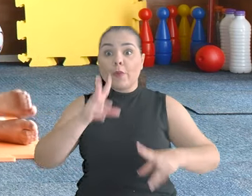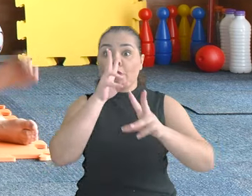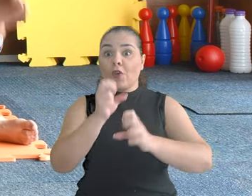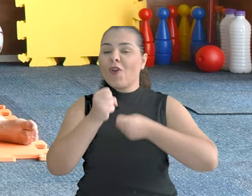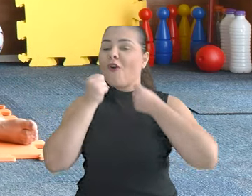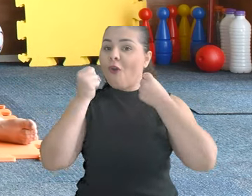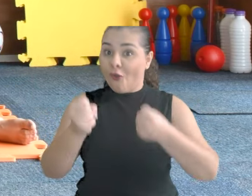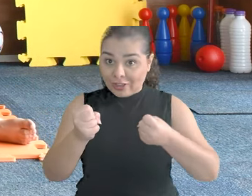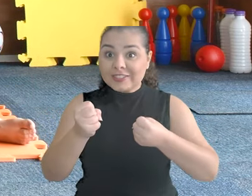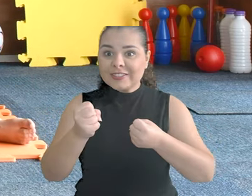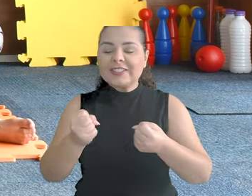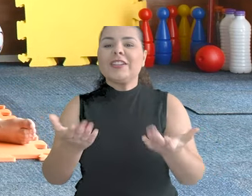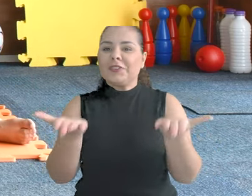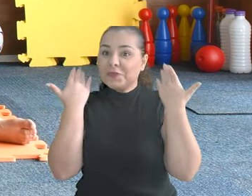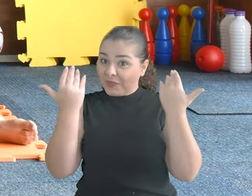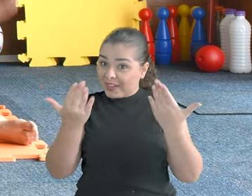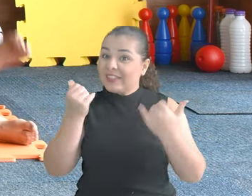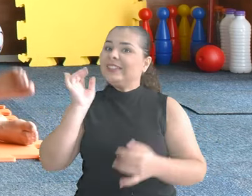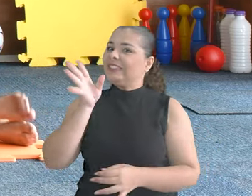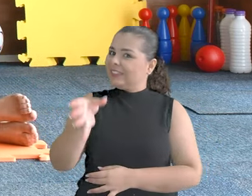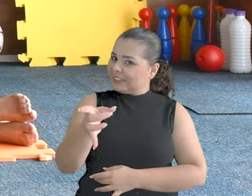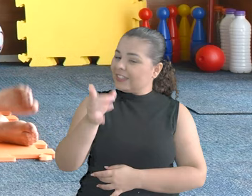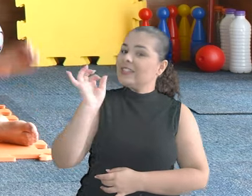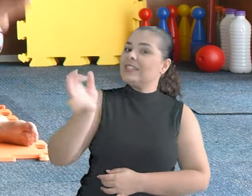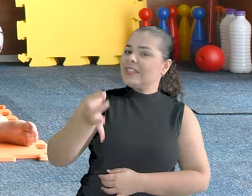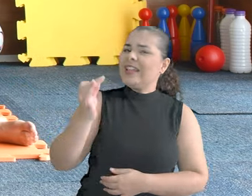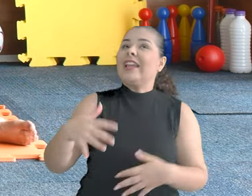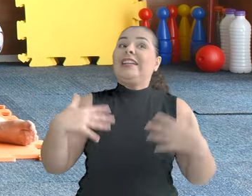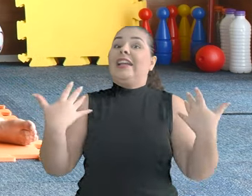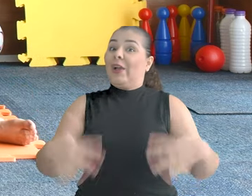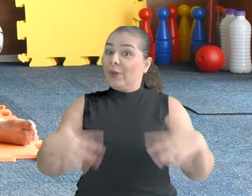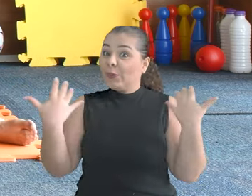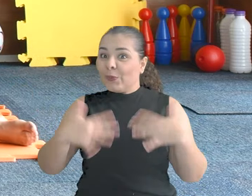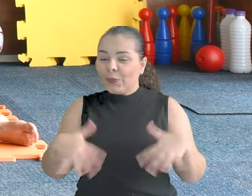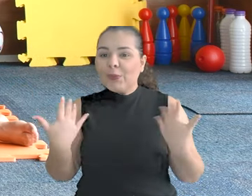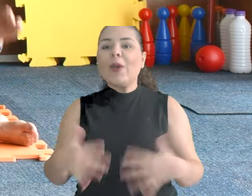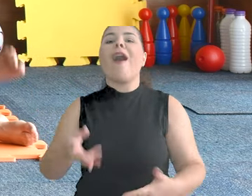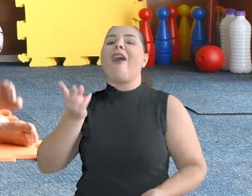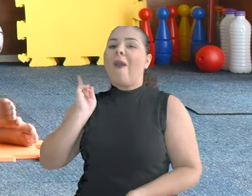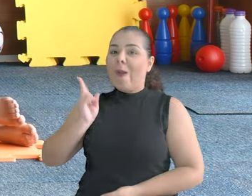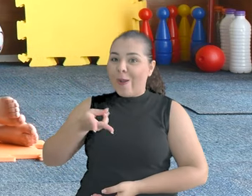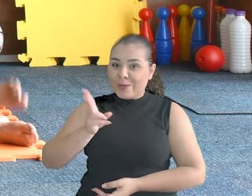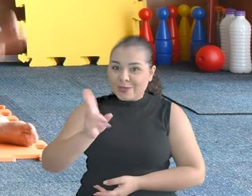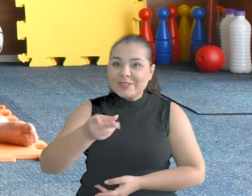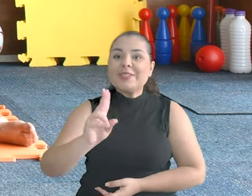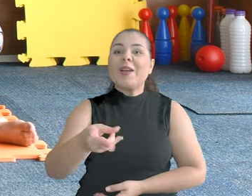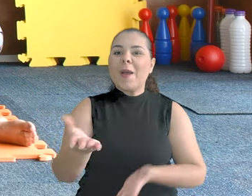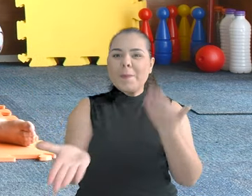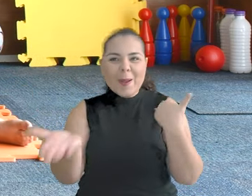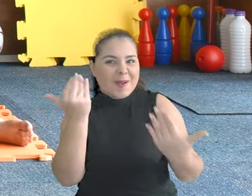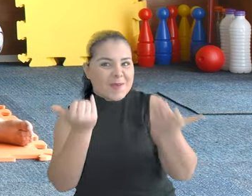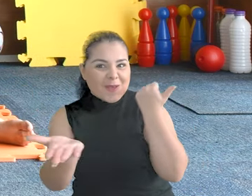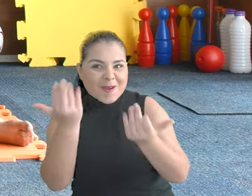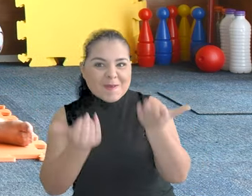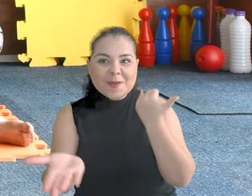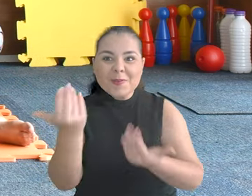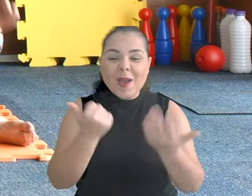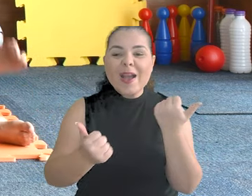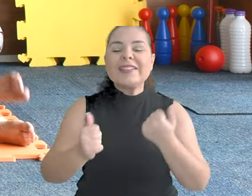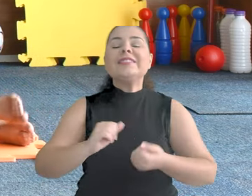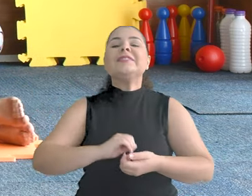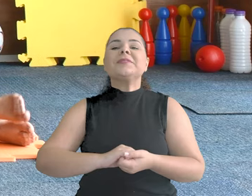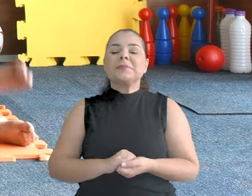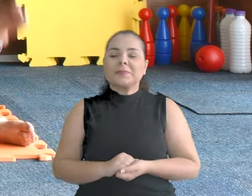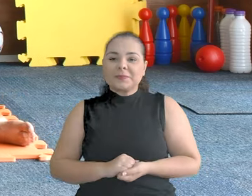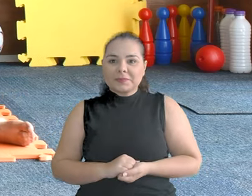coloco aqui na frente e isso ai ai ai continua agora